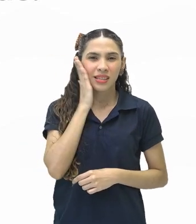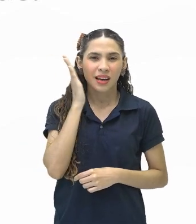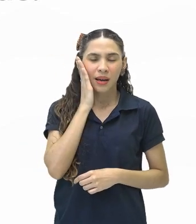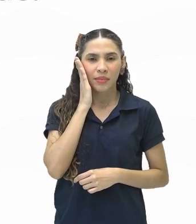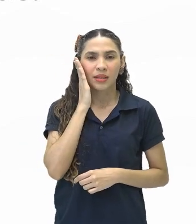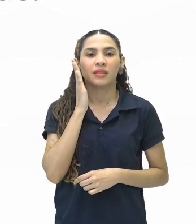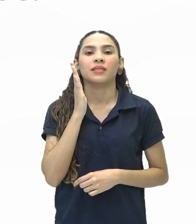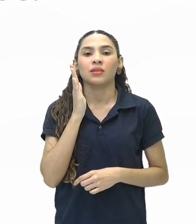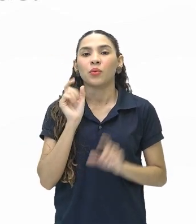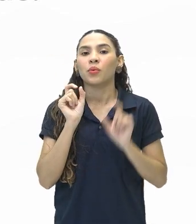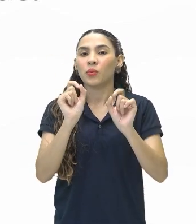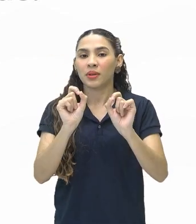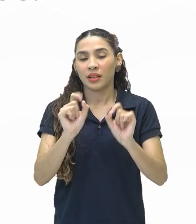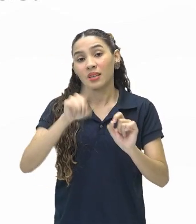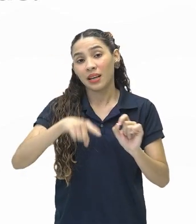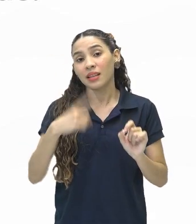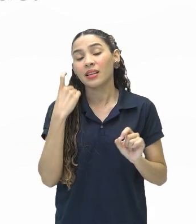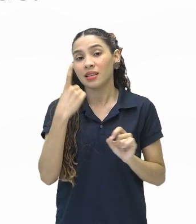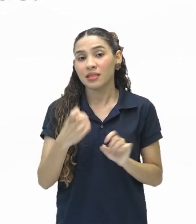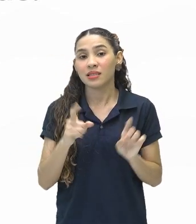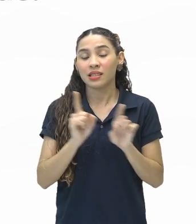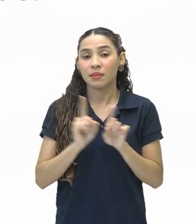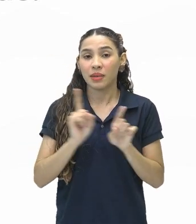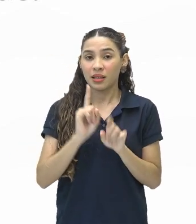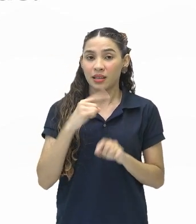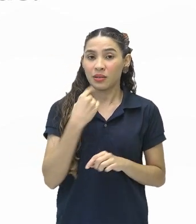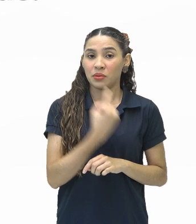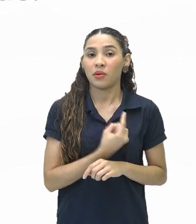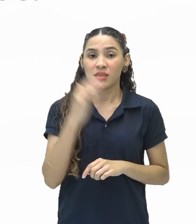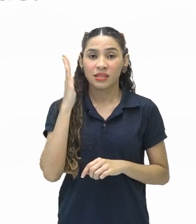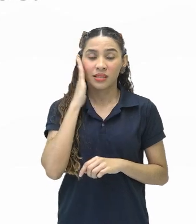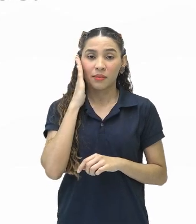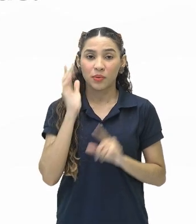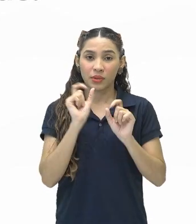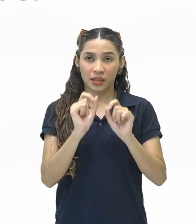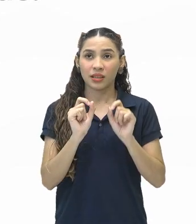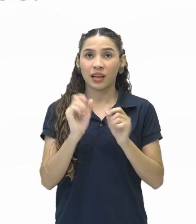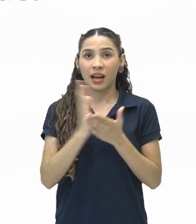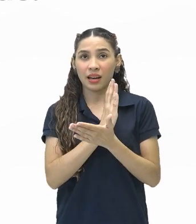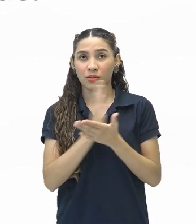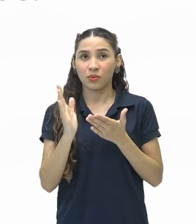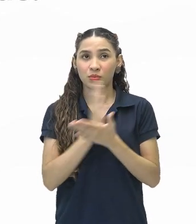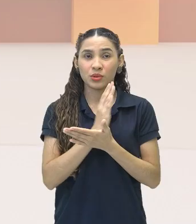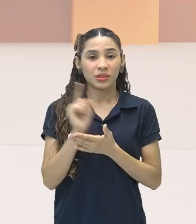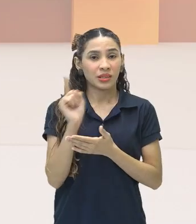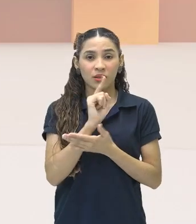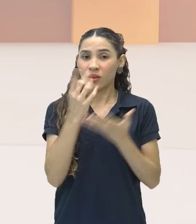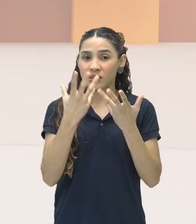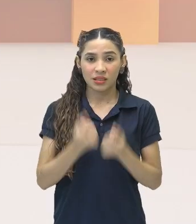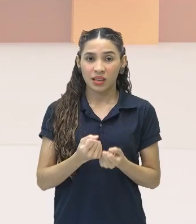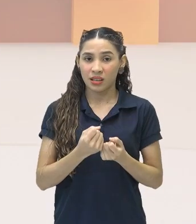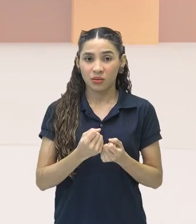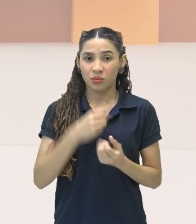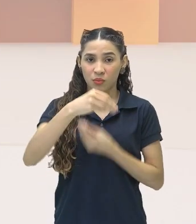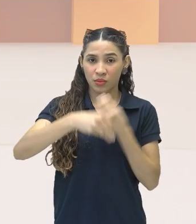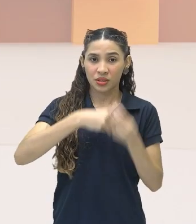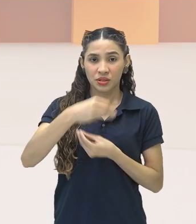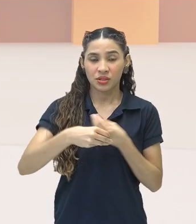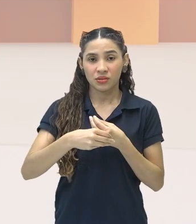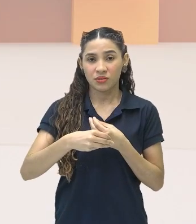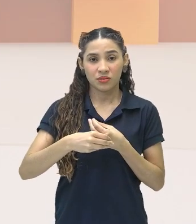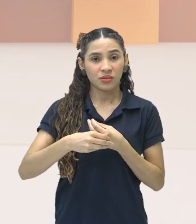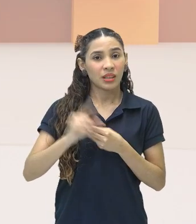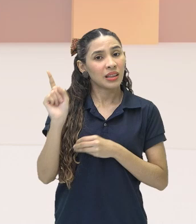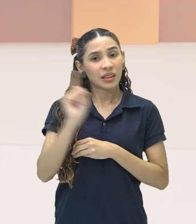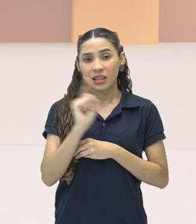isso é interessante, né? A gente sabe que muitas vezes não era mais aceito. O mestiço, ele